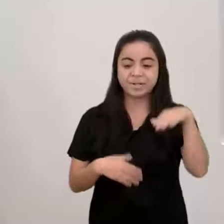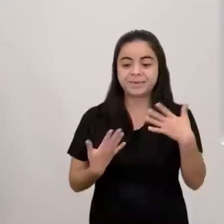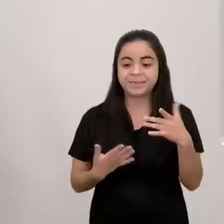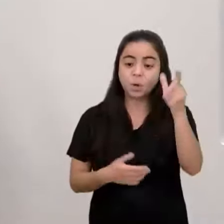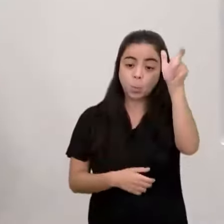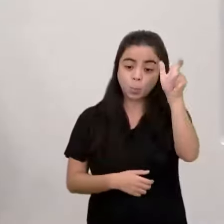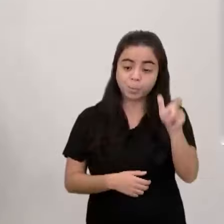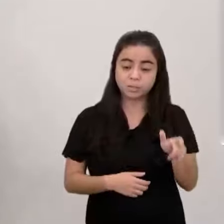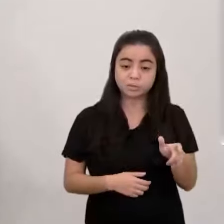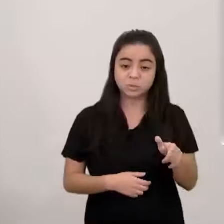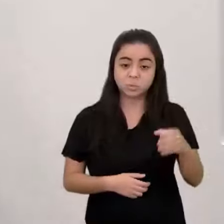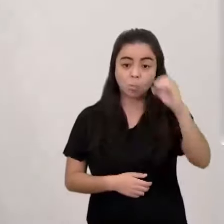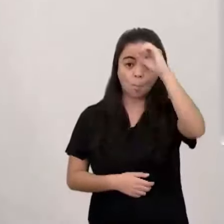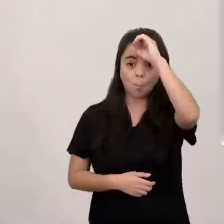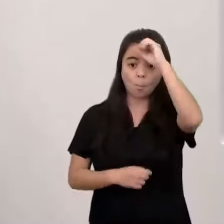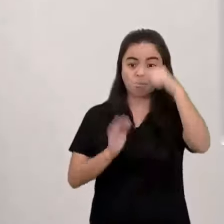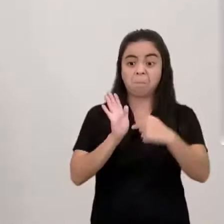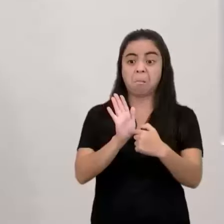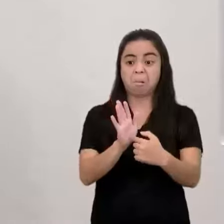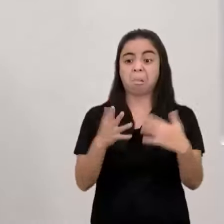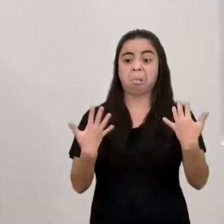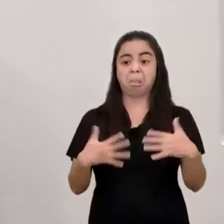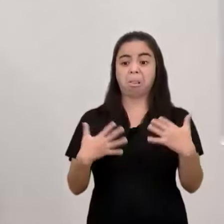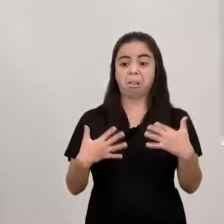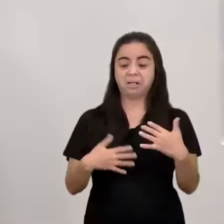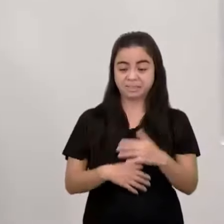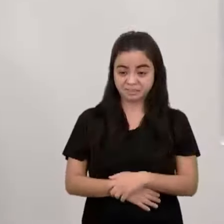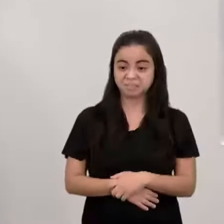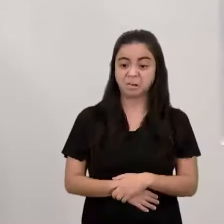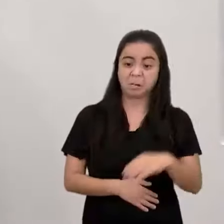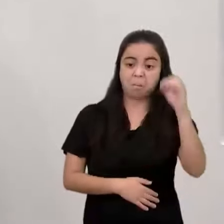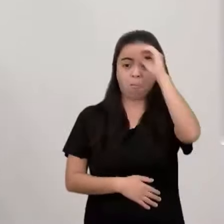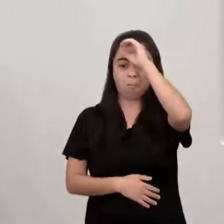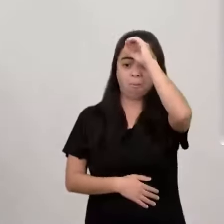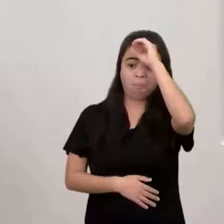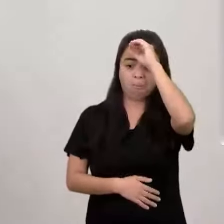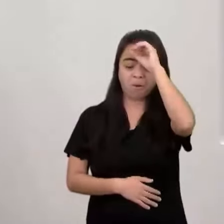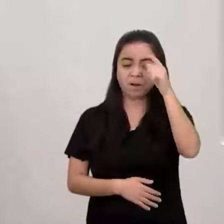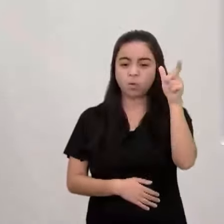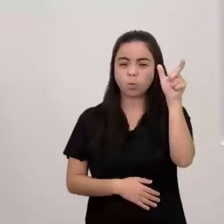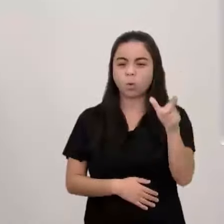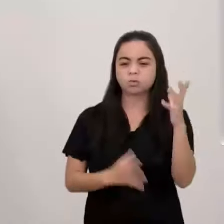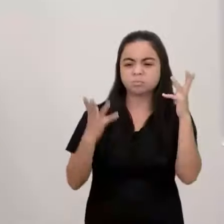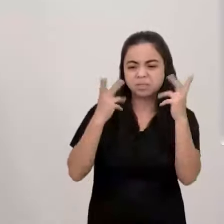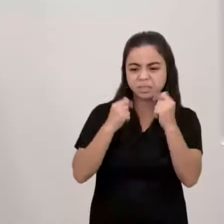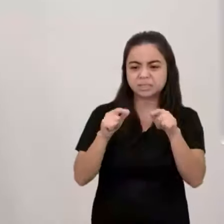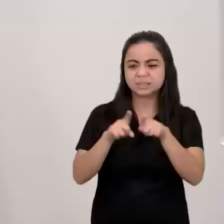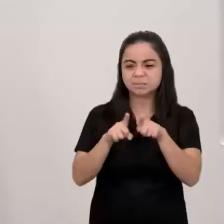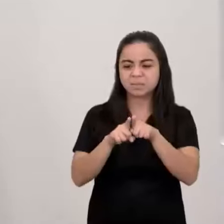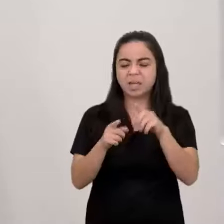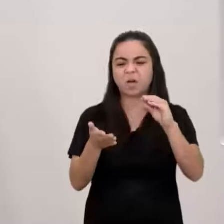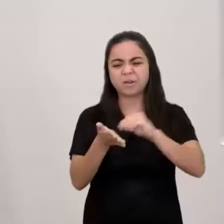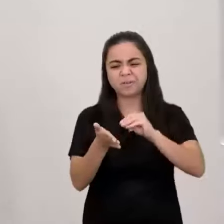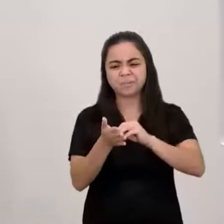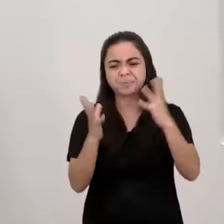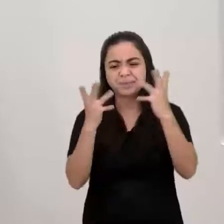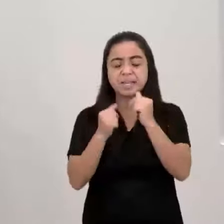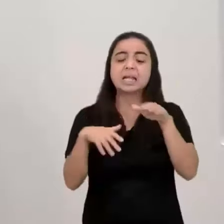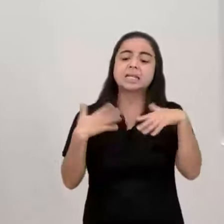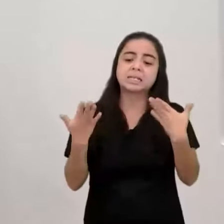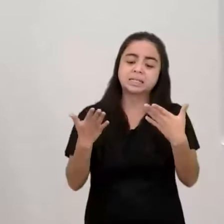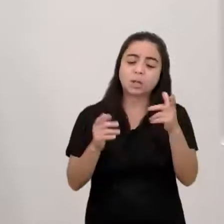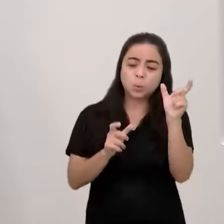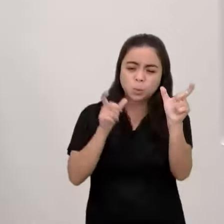bem evidenciado isso. Nossa, aquilo ali é desprovido de inteligência ou de beleza. Nós normalmente usamos esses termos, tudo